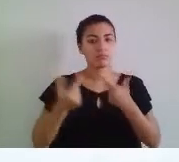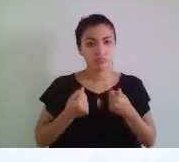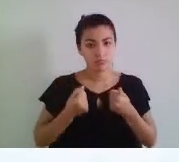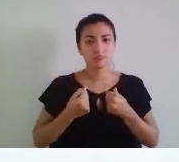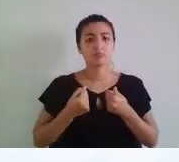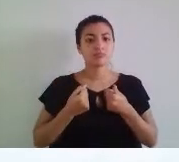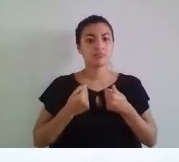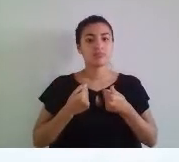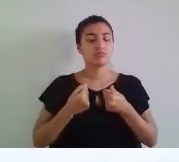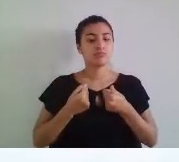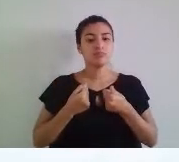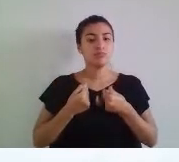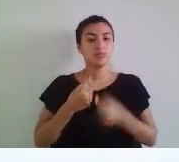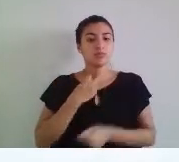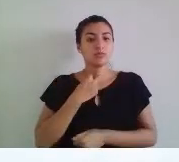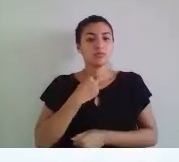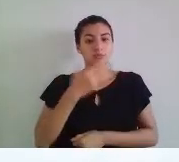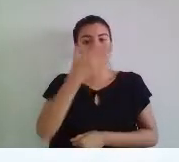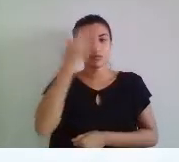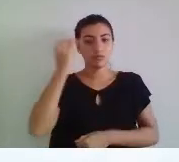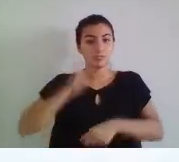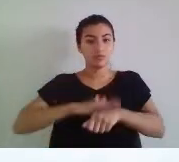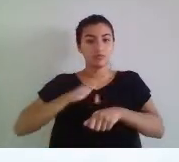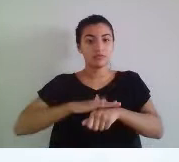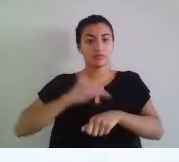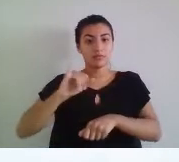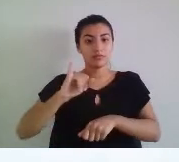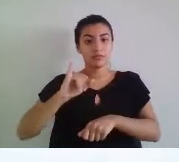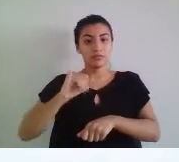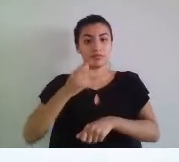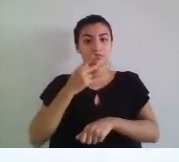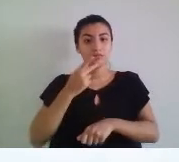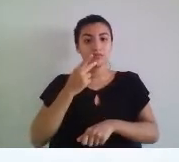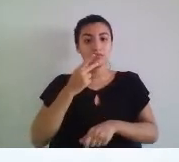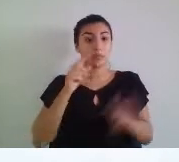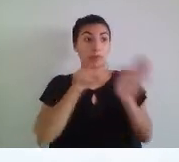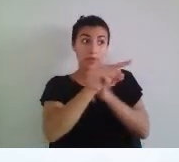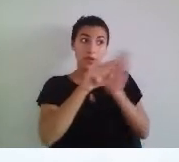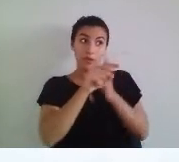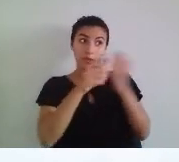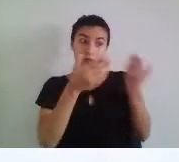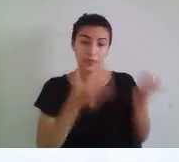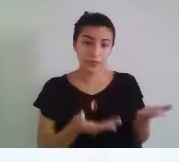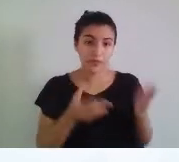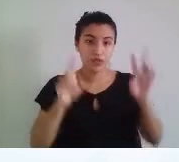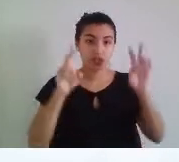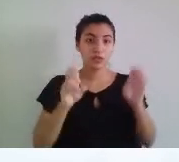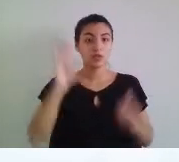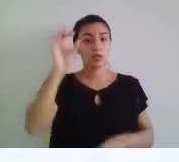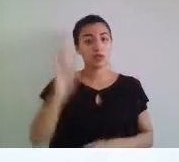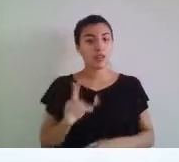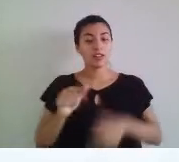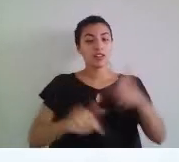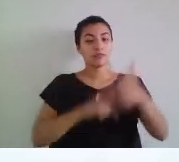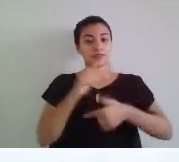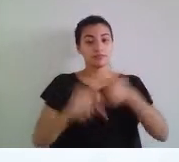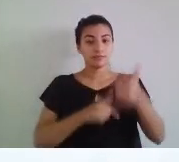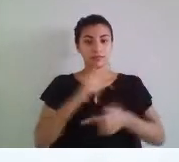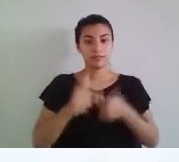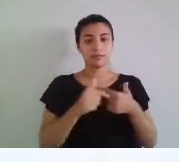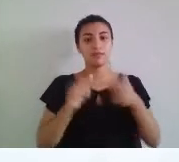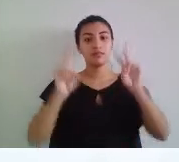posso deixar esse momento passar sem fazer alguns questionamentos para você sobre o direito do trabalho, sobre